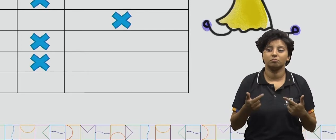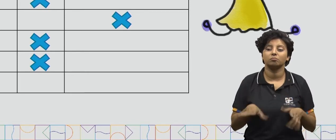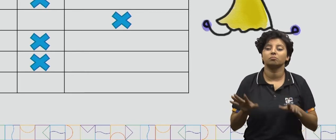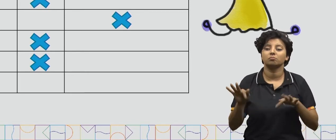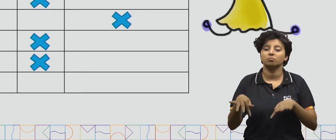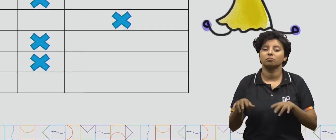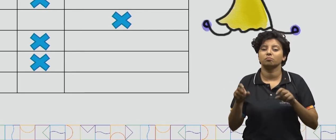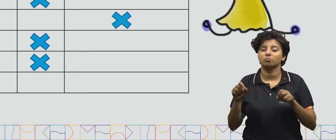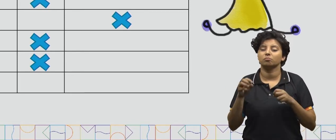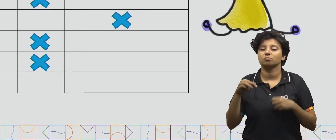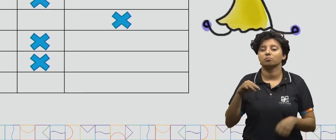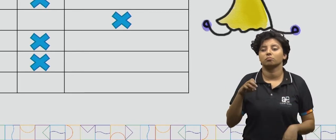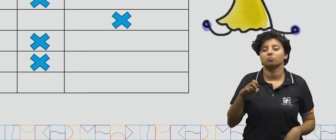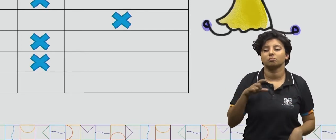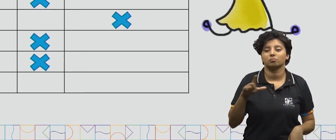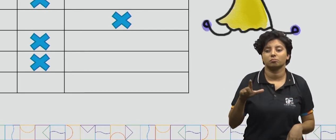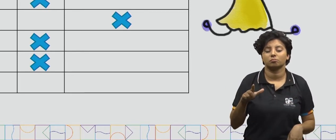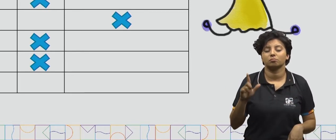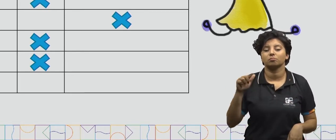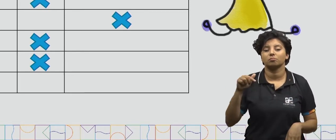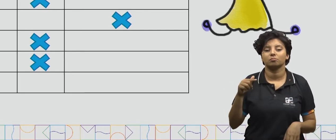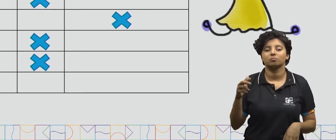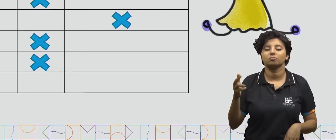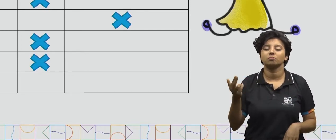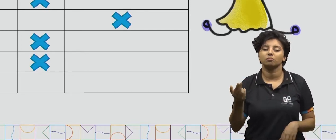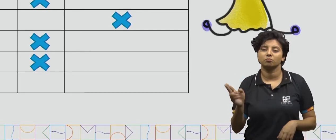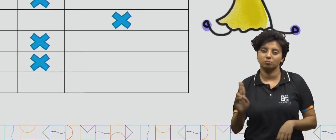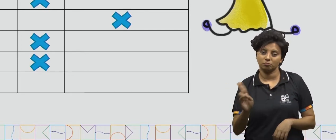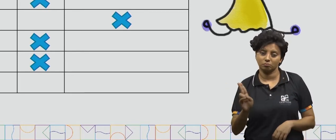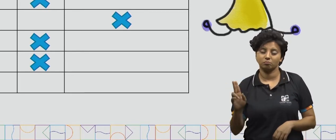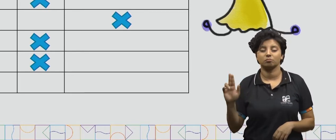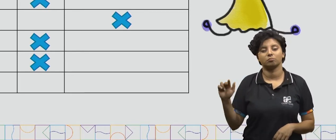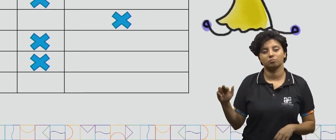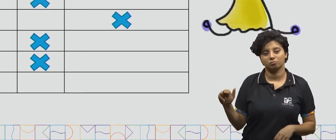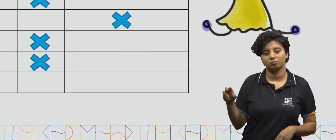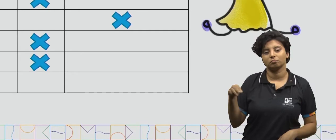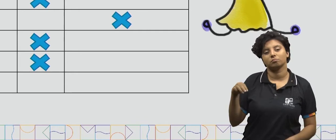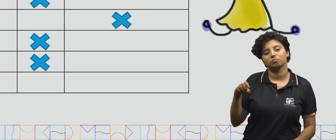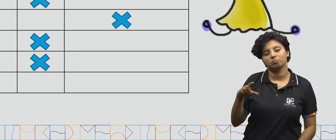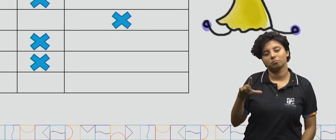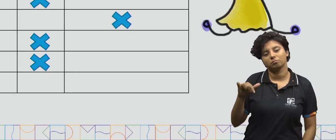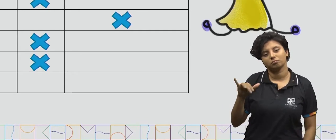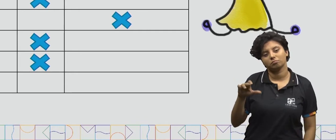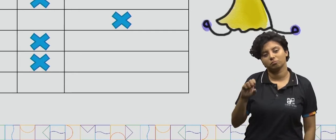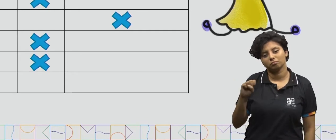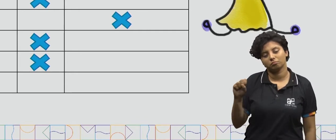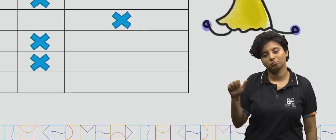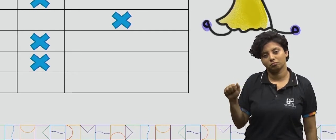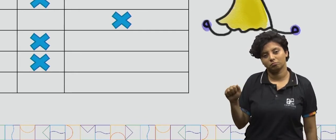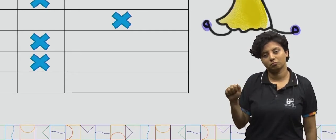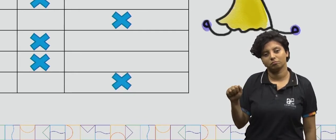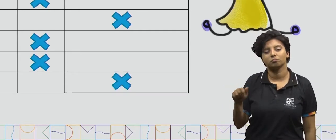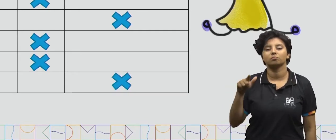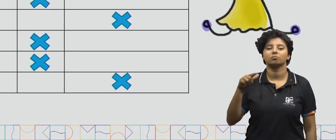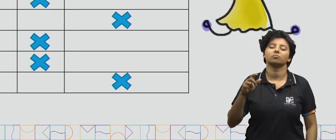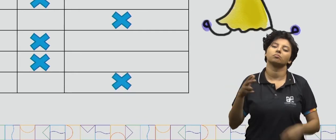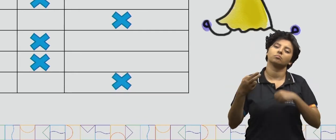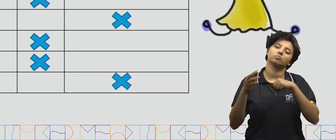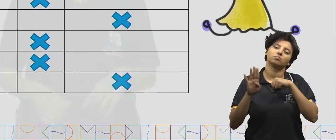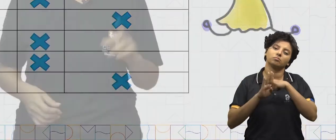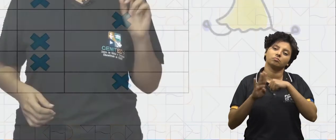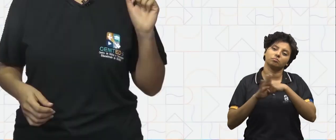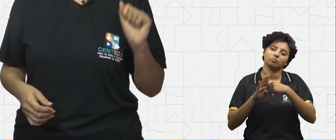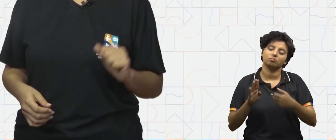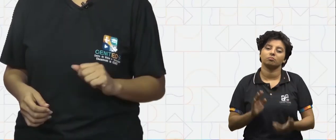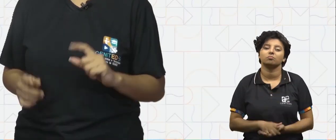por fim, mel é o apelido da irmãzinha da Alice, Melissa. Por isso que ele é um